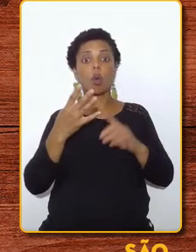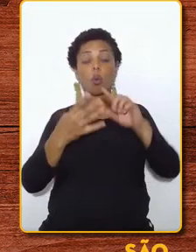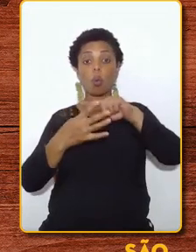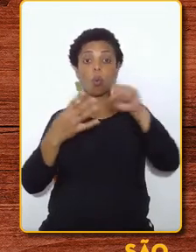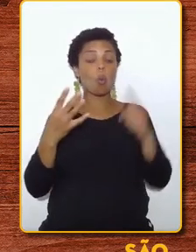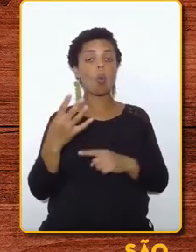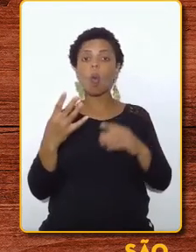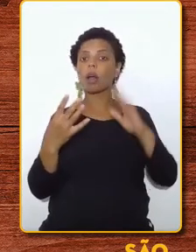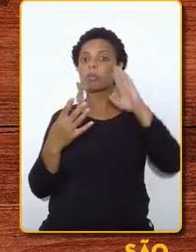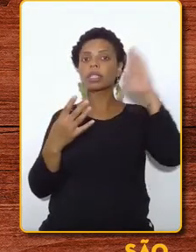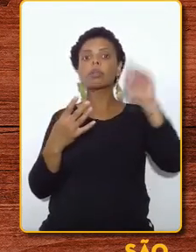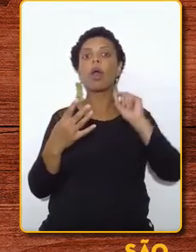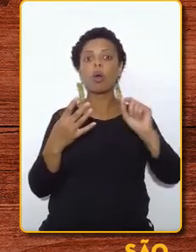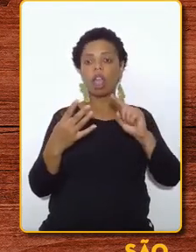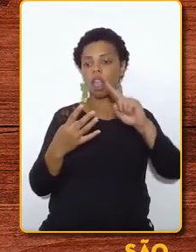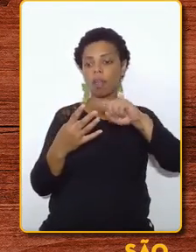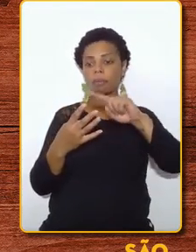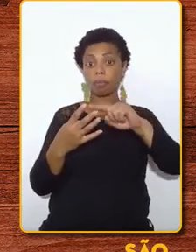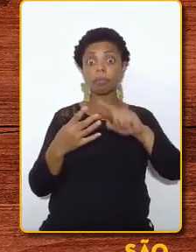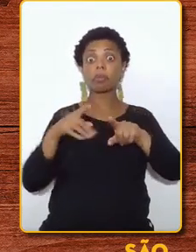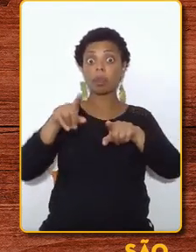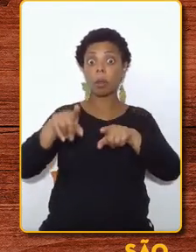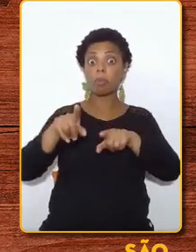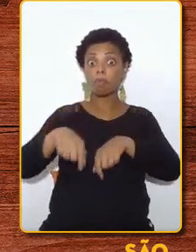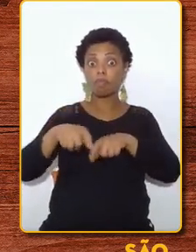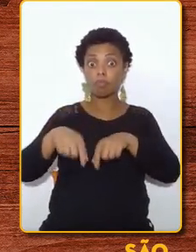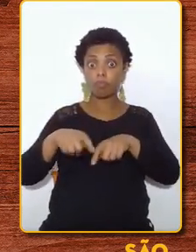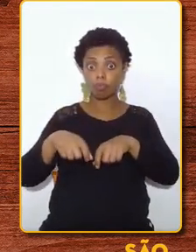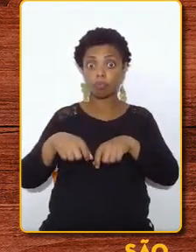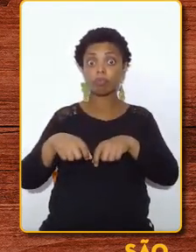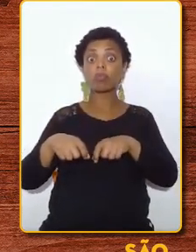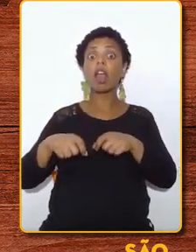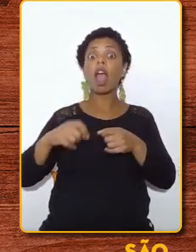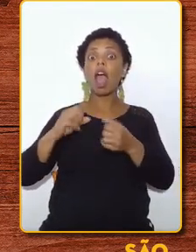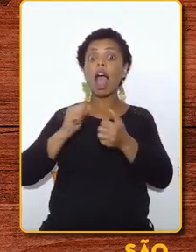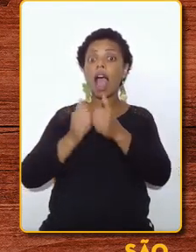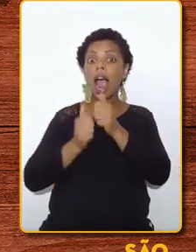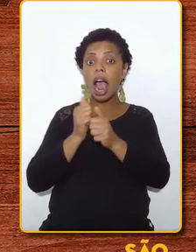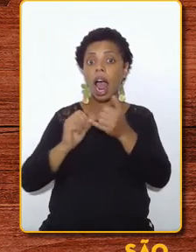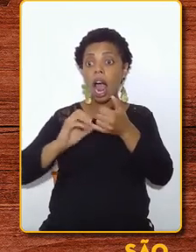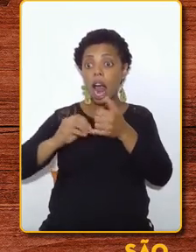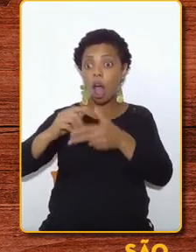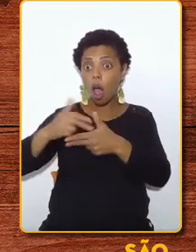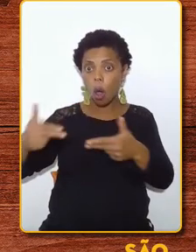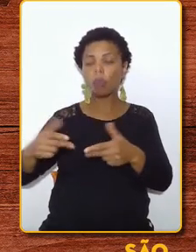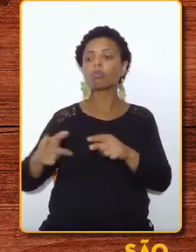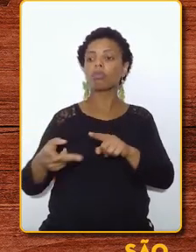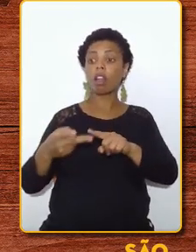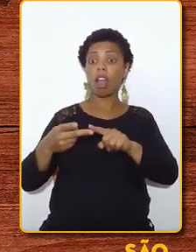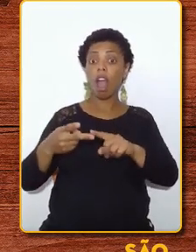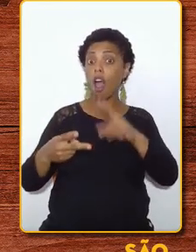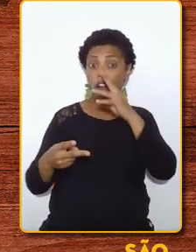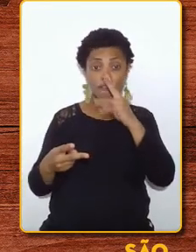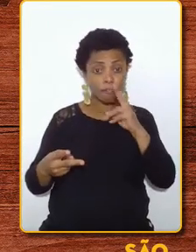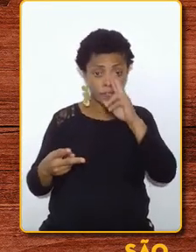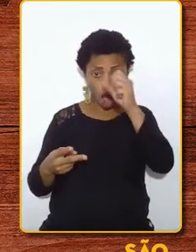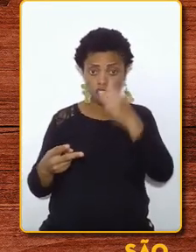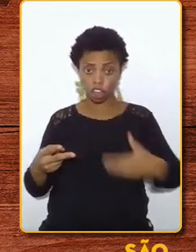fome, recorde de obesidade e recorde de desmatamento. Os 4